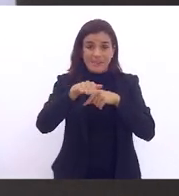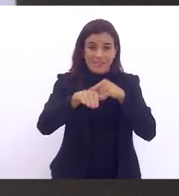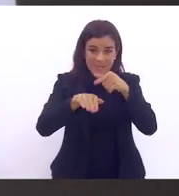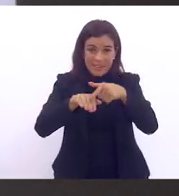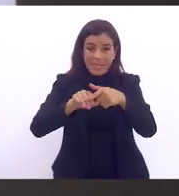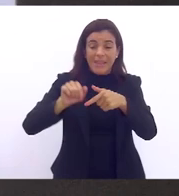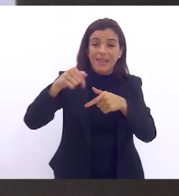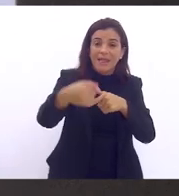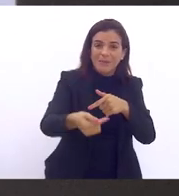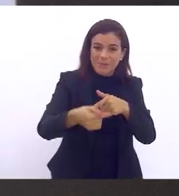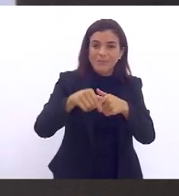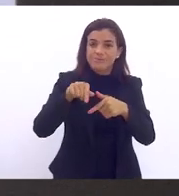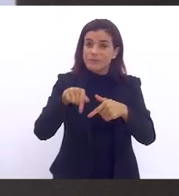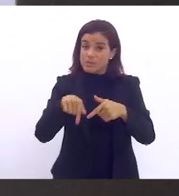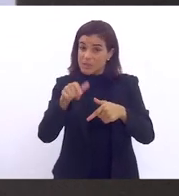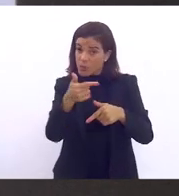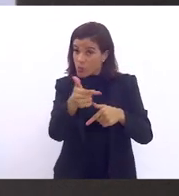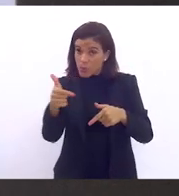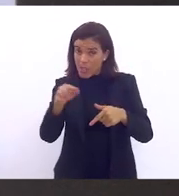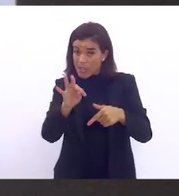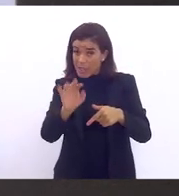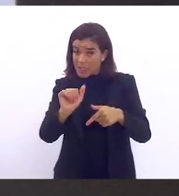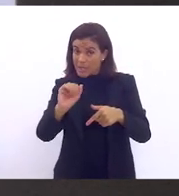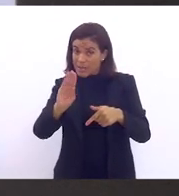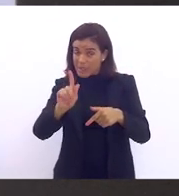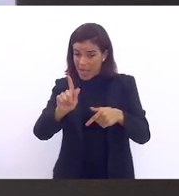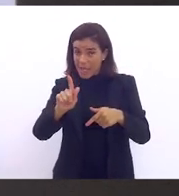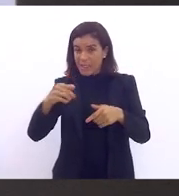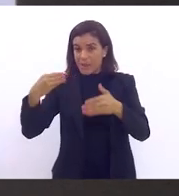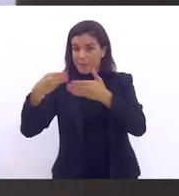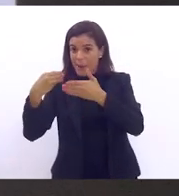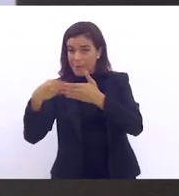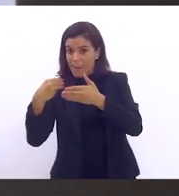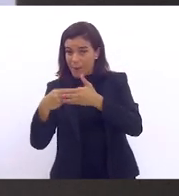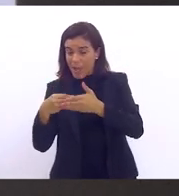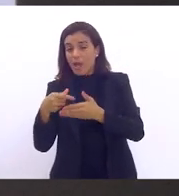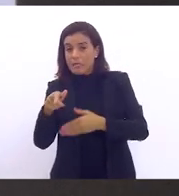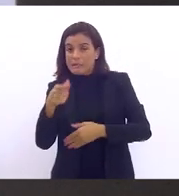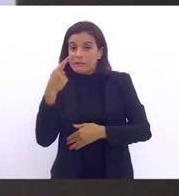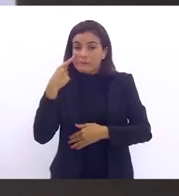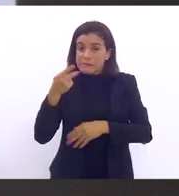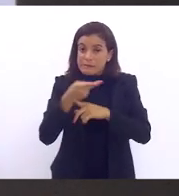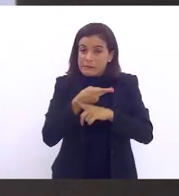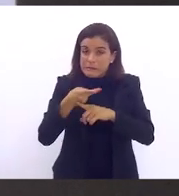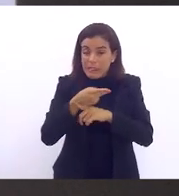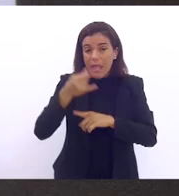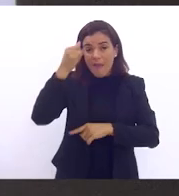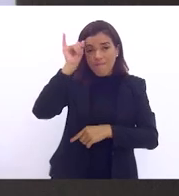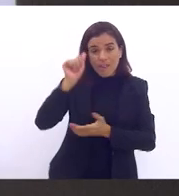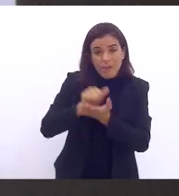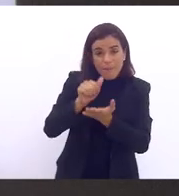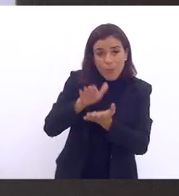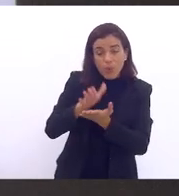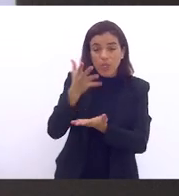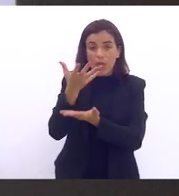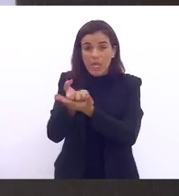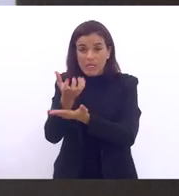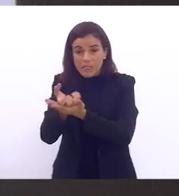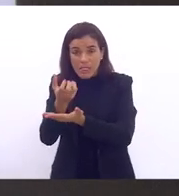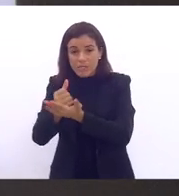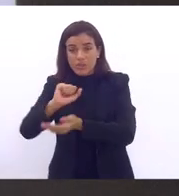tag acesse acesse aqui se você tem tag Você pode passar tranquilo evite multas cadastre-se no aplicativo